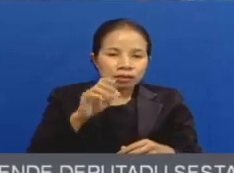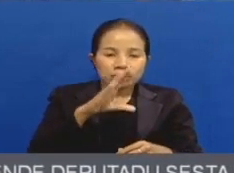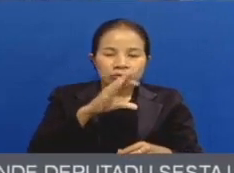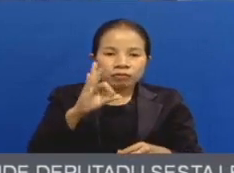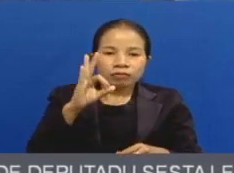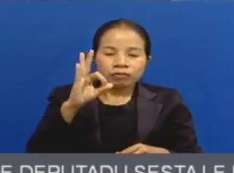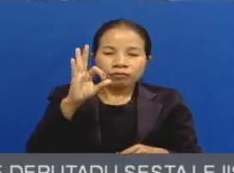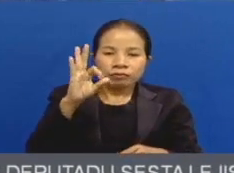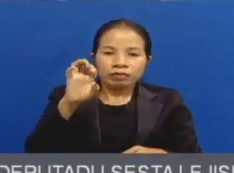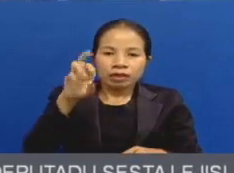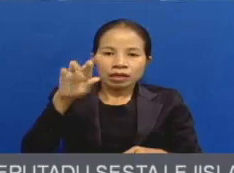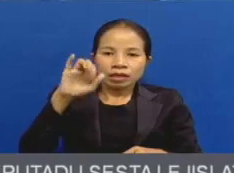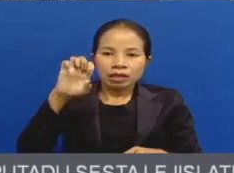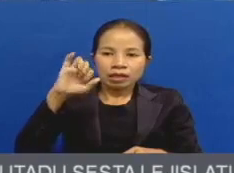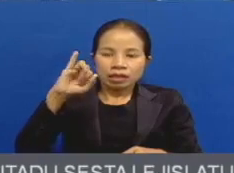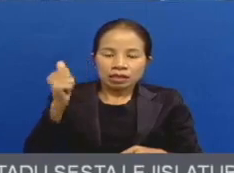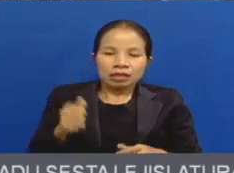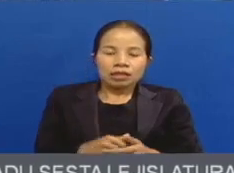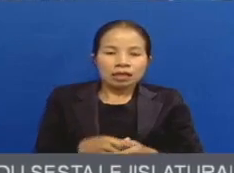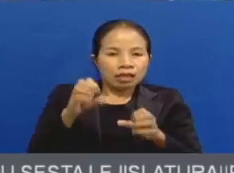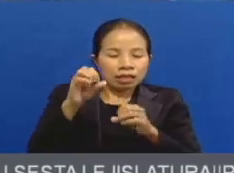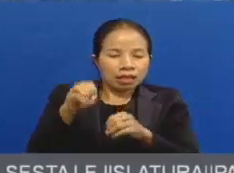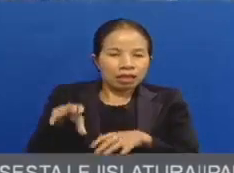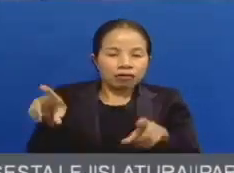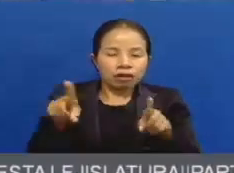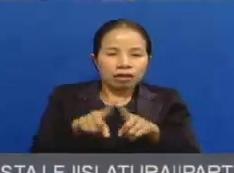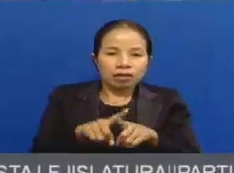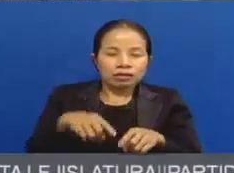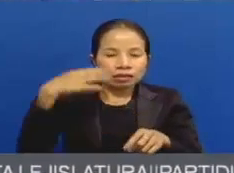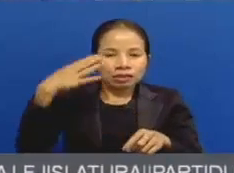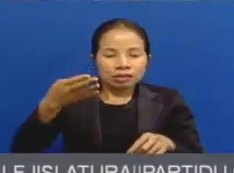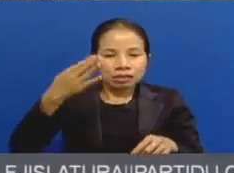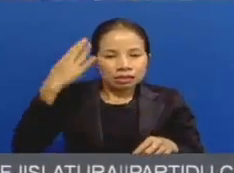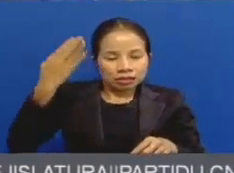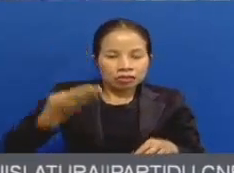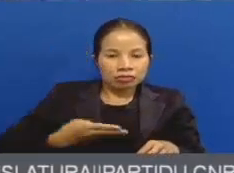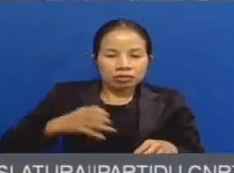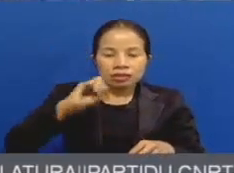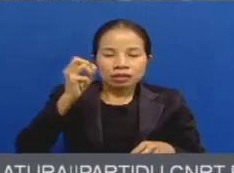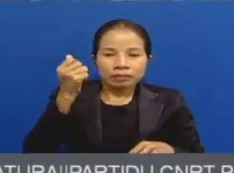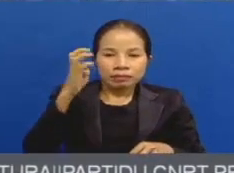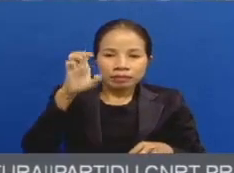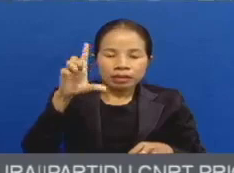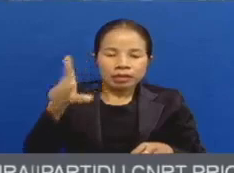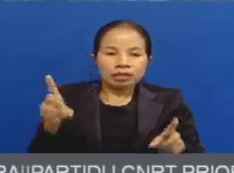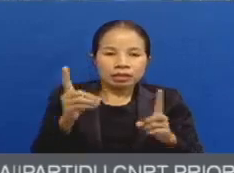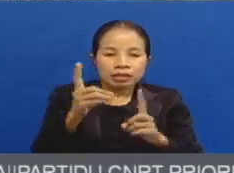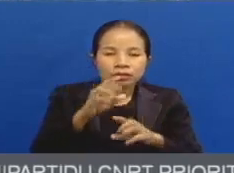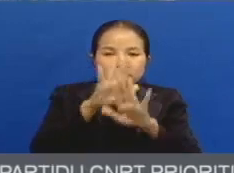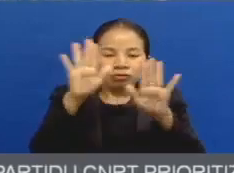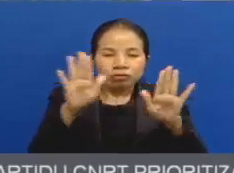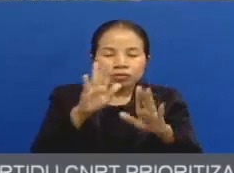ema importante ida hanesan dona Isabel da Costa Ferreira, iha lorong domingo, fulan junu, tinan rihun rua rua nunu